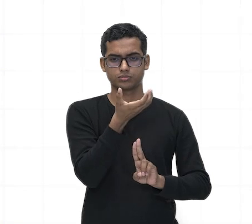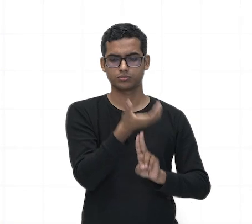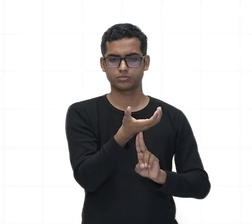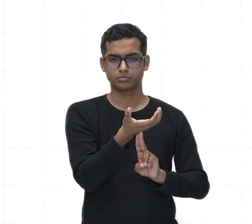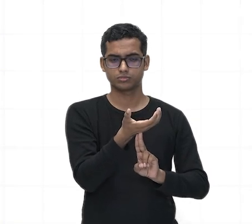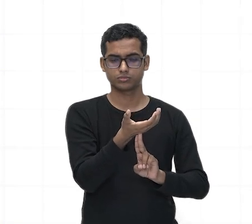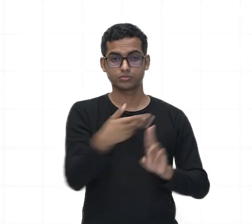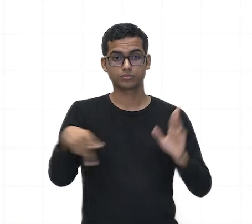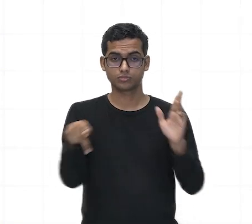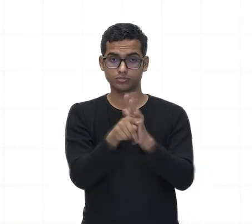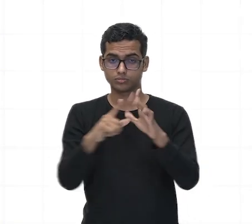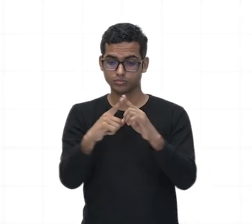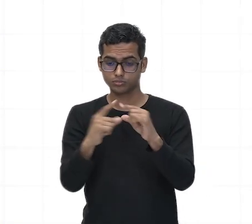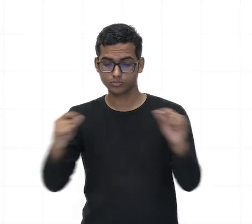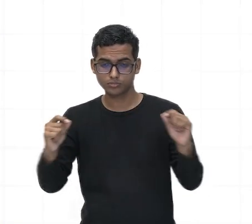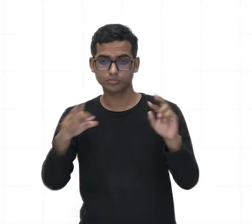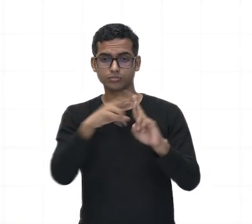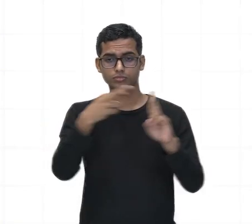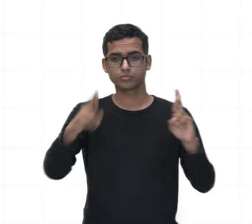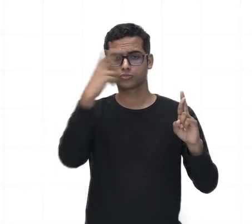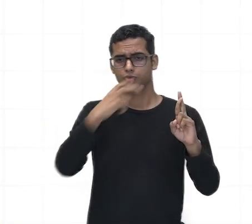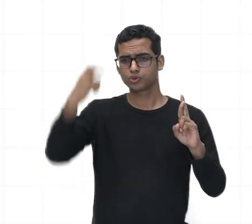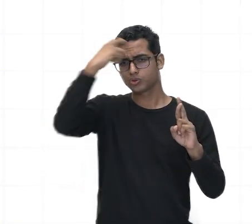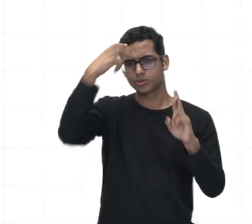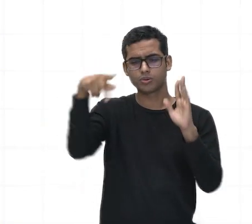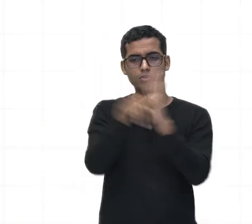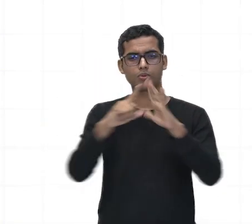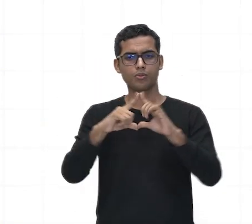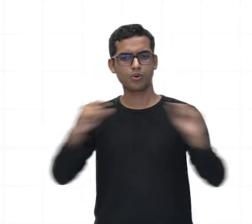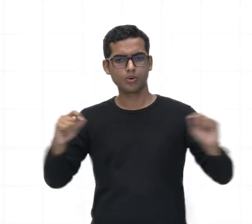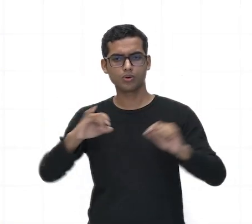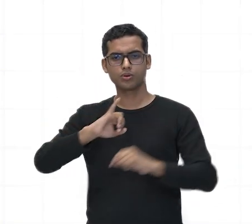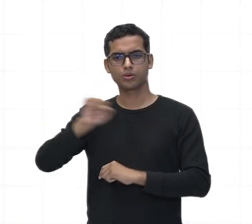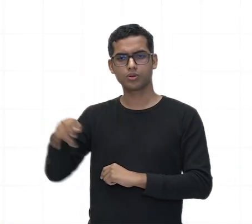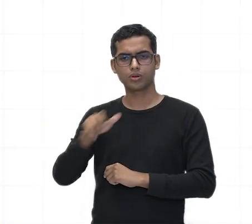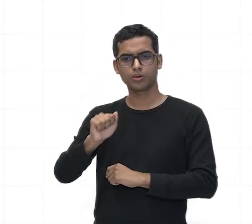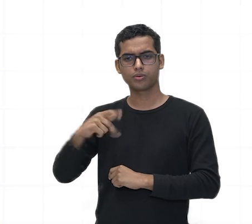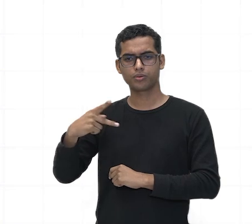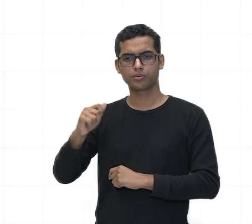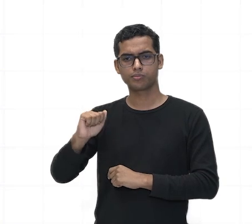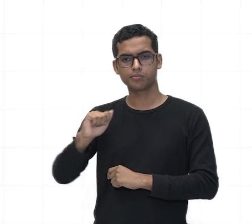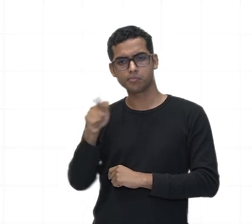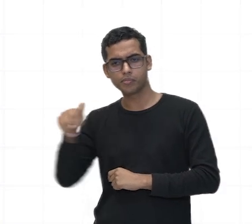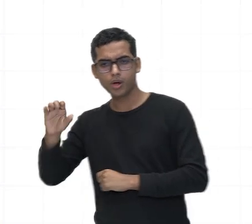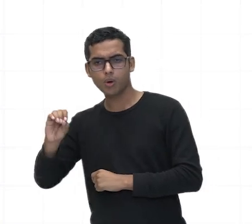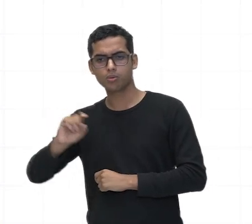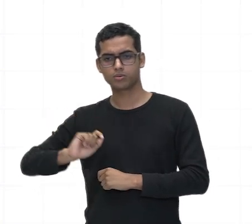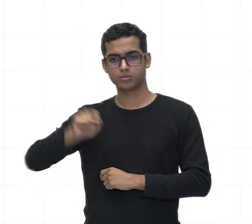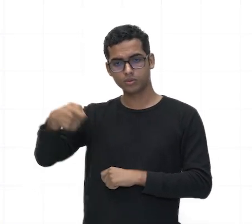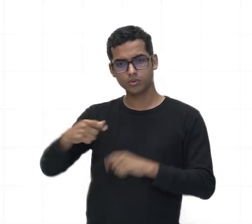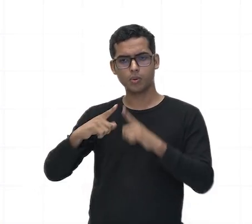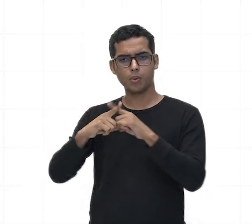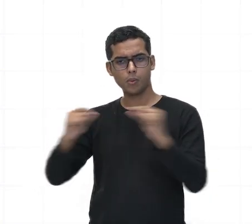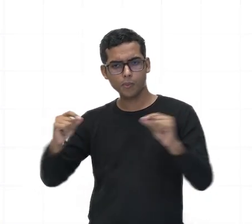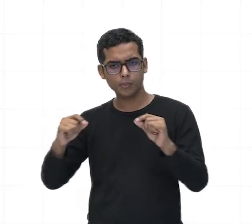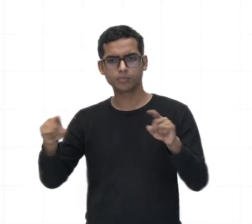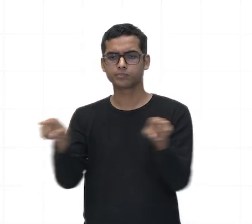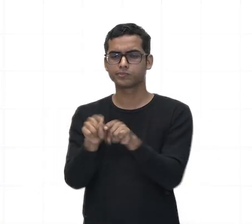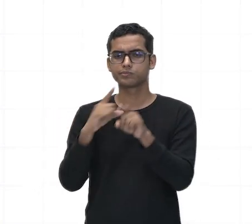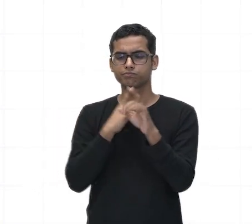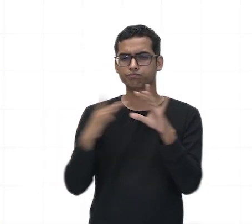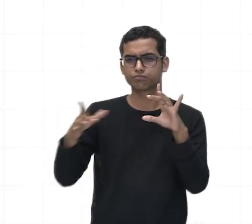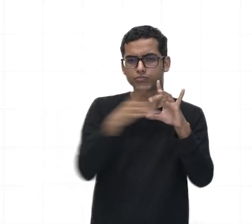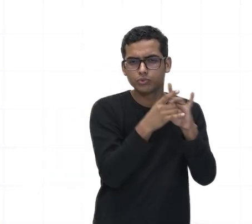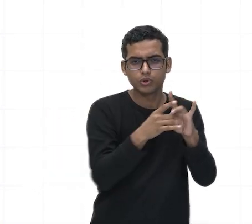religião que nasce com a cultura japonesa, né? Essa religião, por ela estar fortemente ligada aos elementos da natureza,